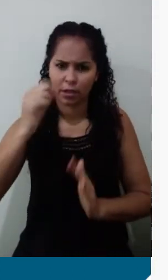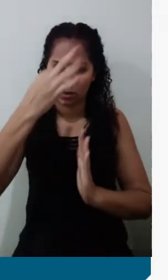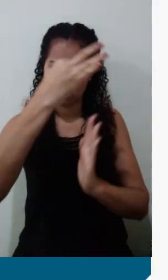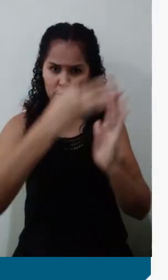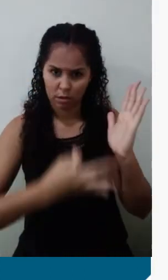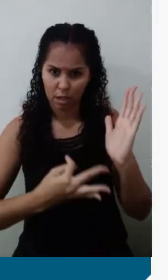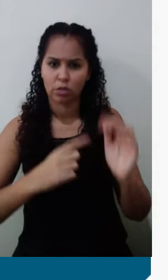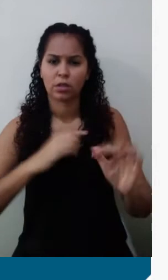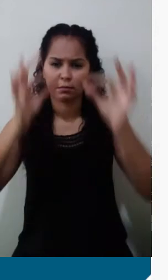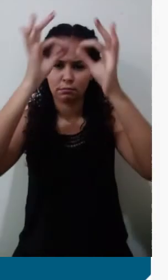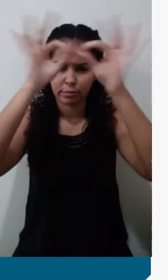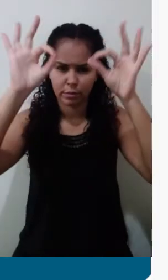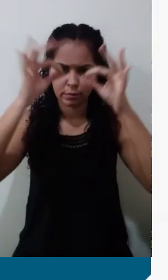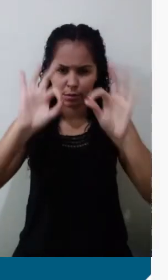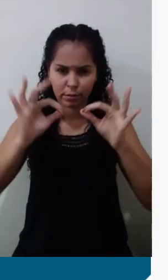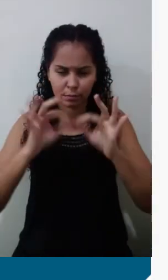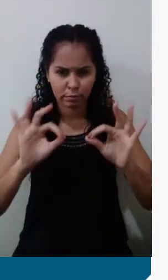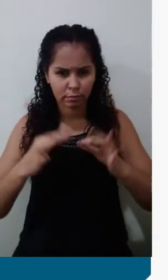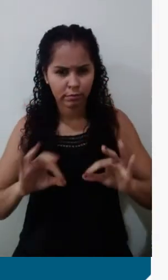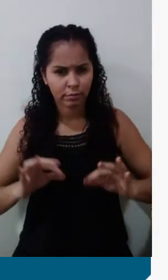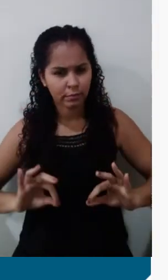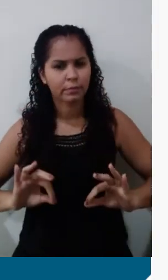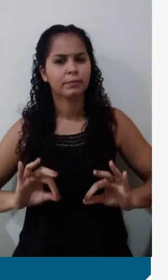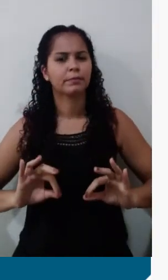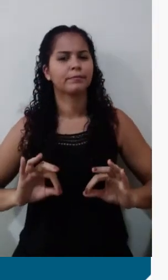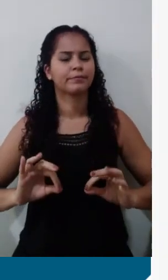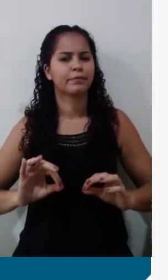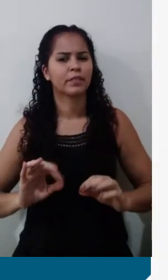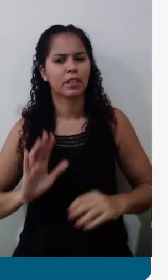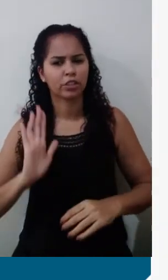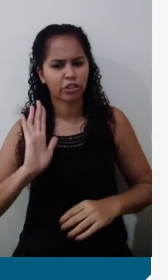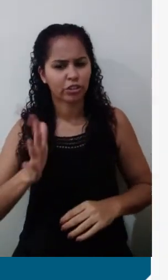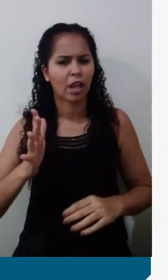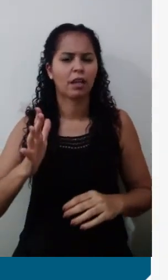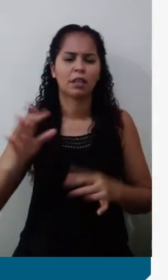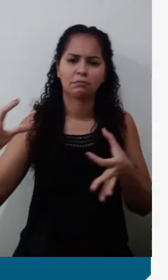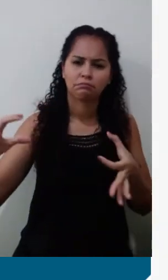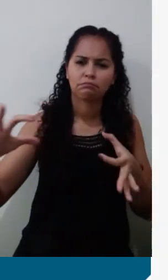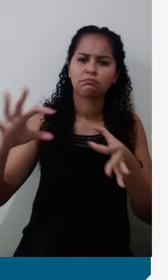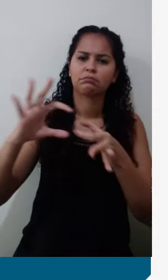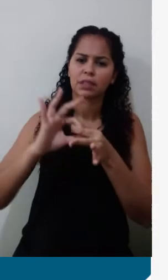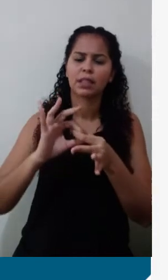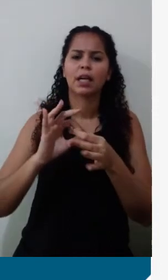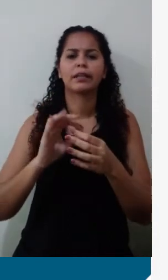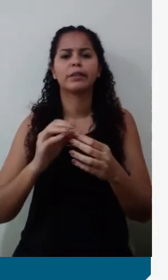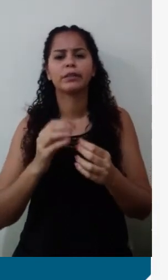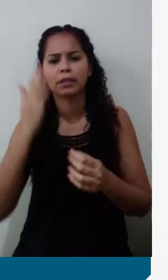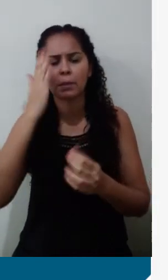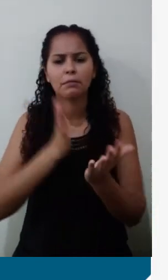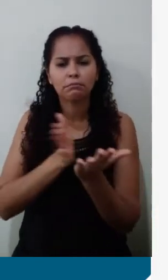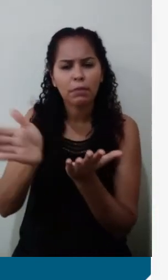texto, além da sua estrutura sincrônica, da sua estrutura que está associada a